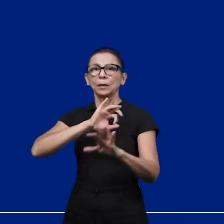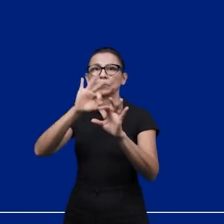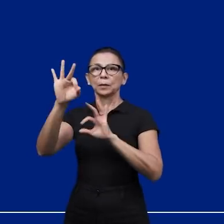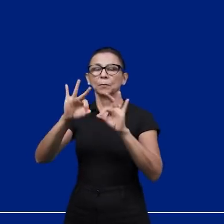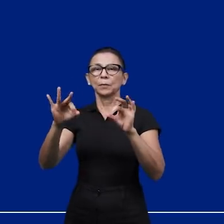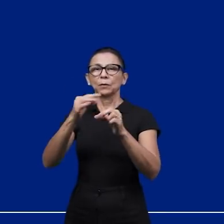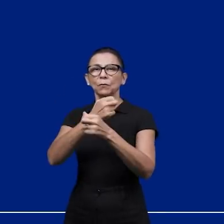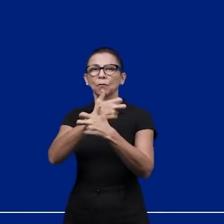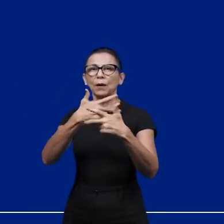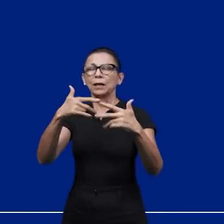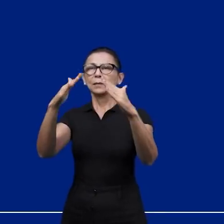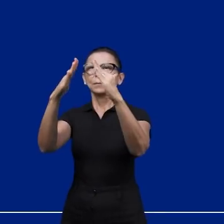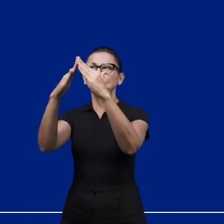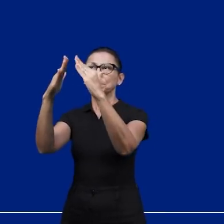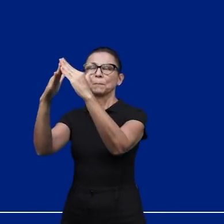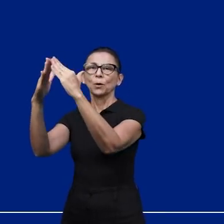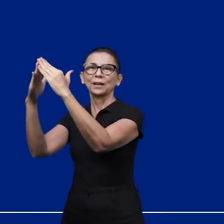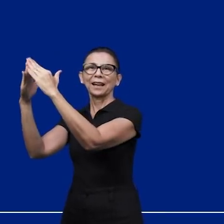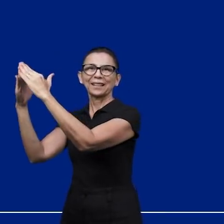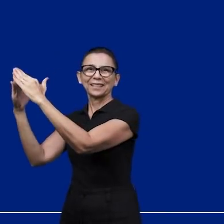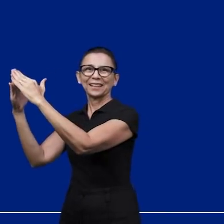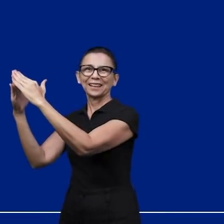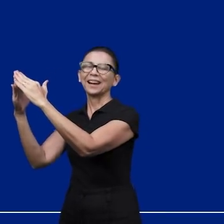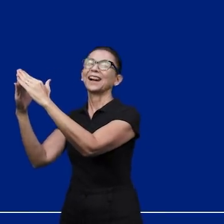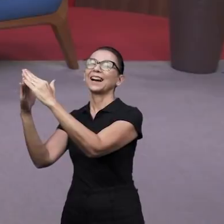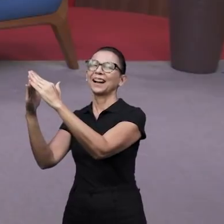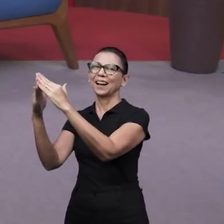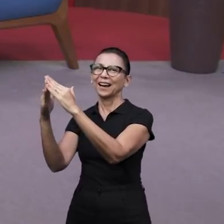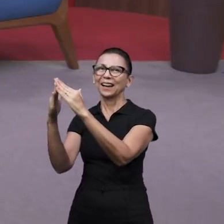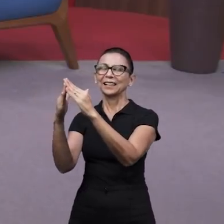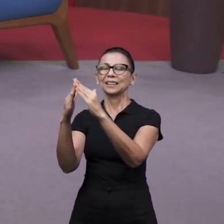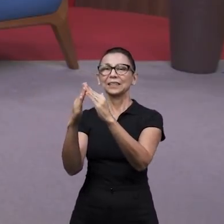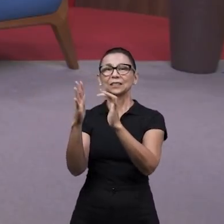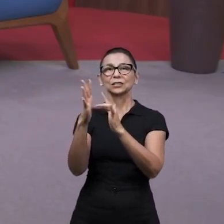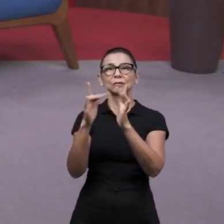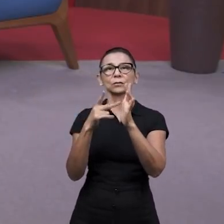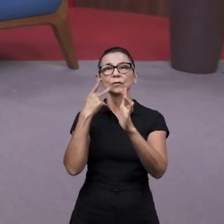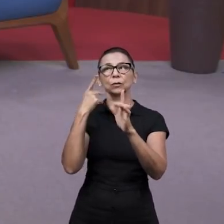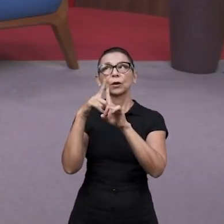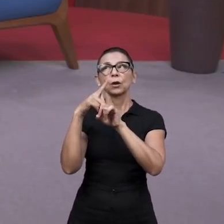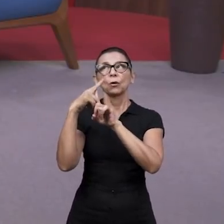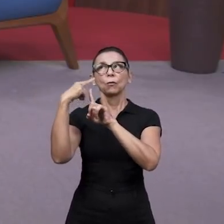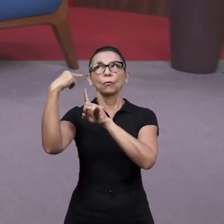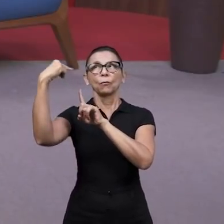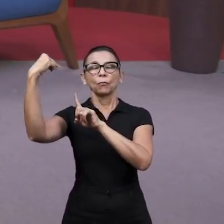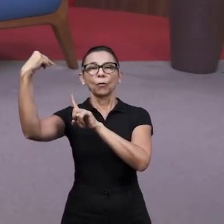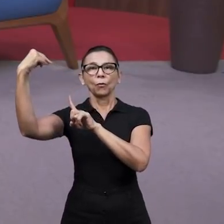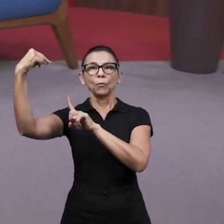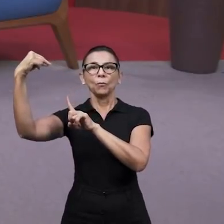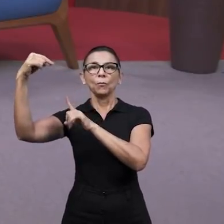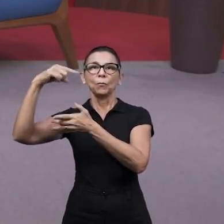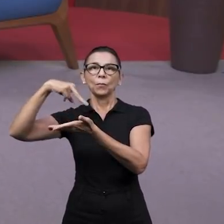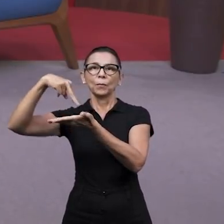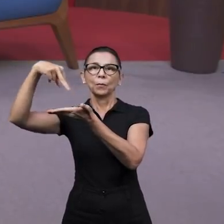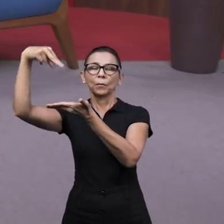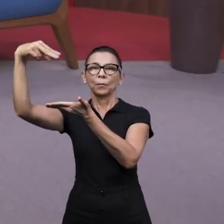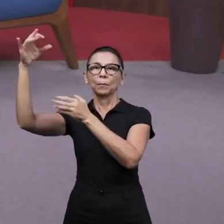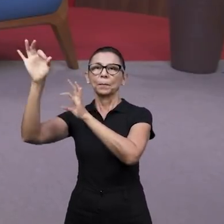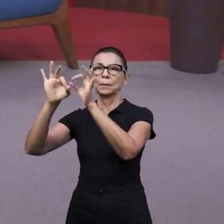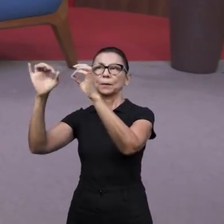dito, pois vou preparar-vos lugar. O Daniel disse isso aí não é